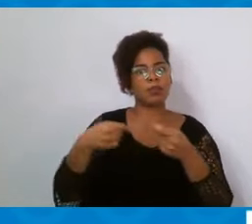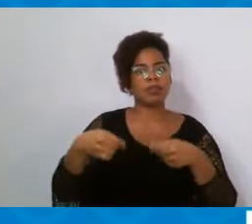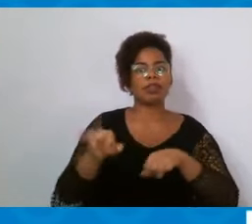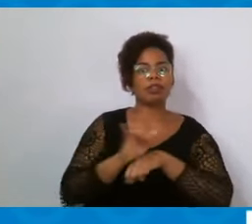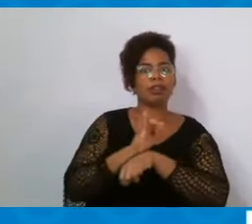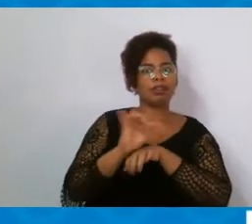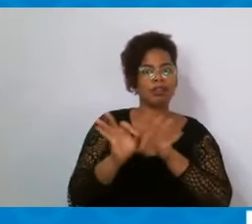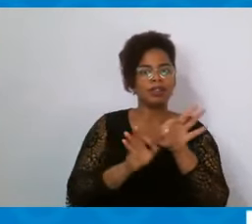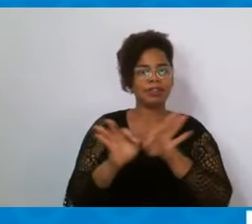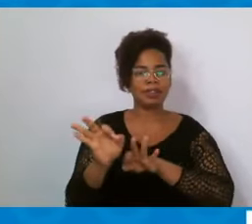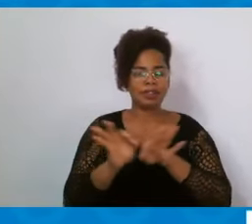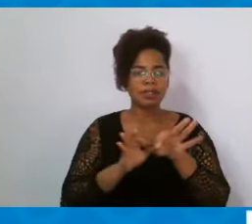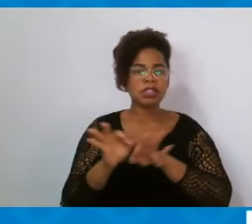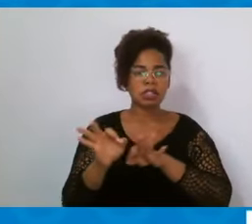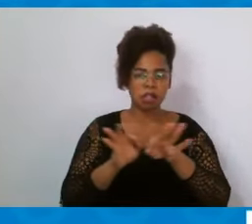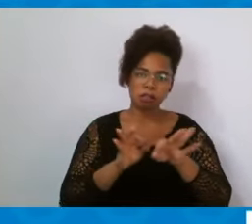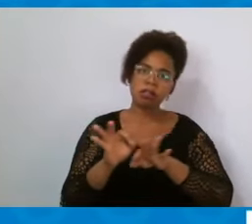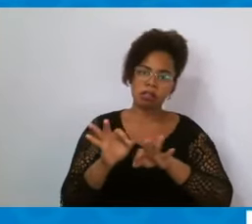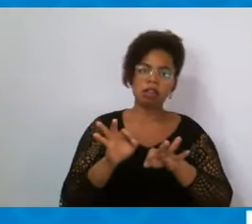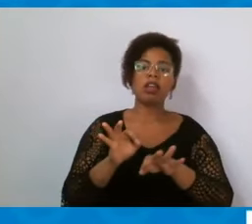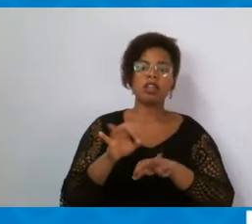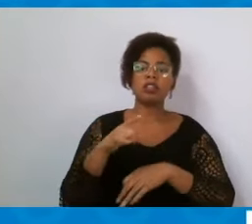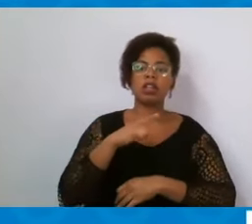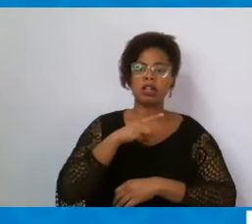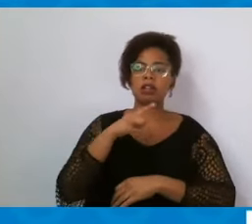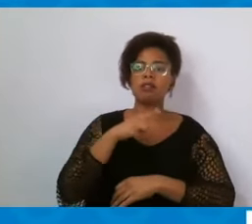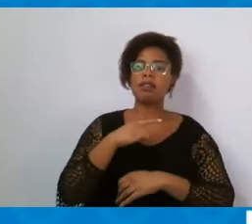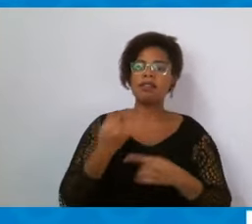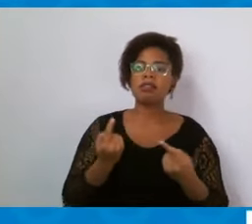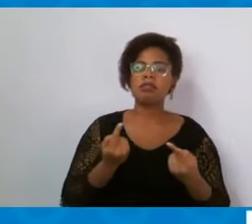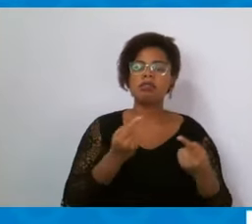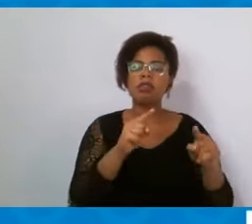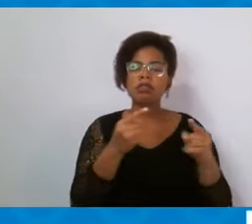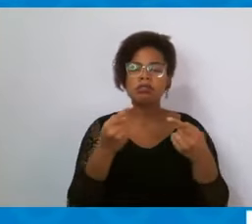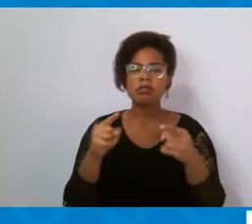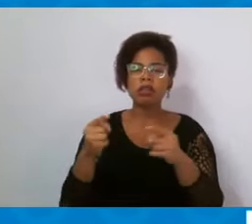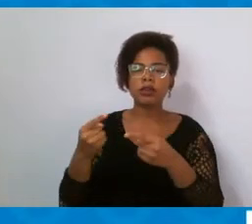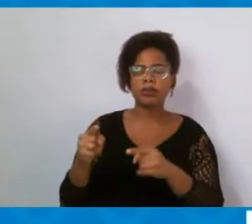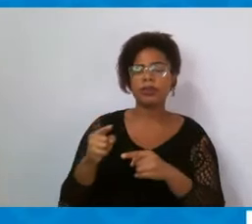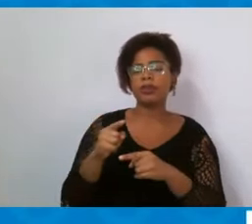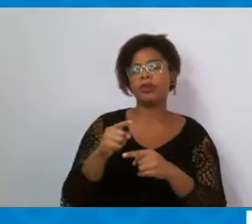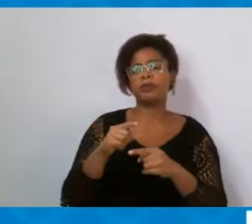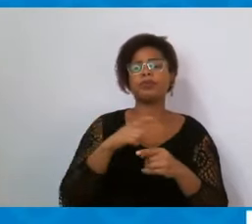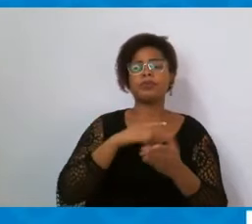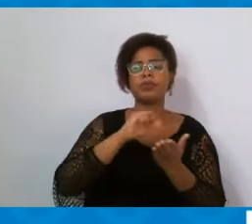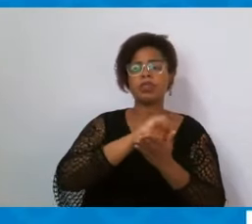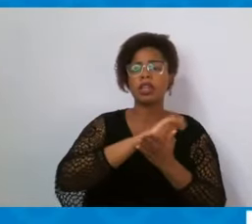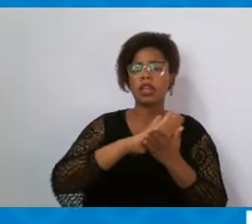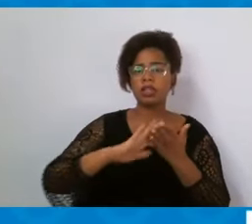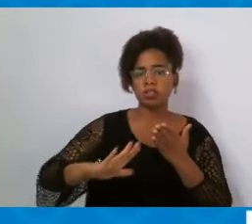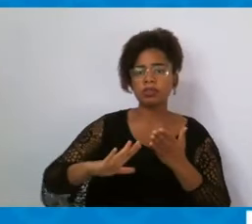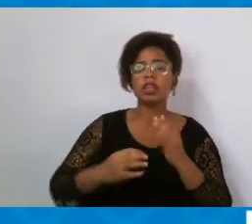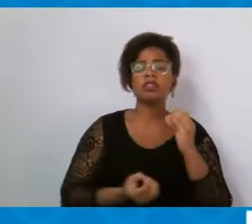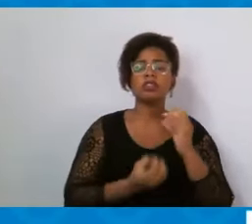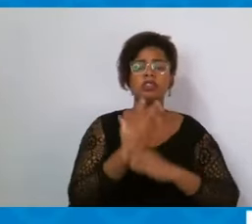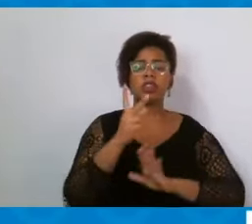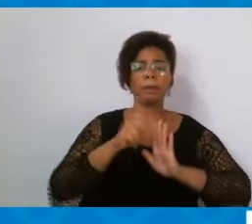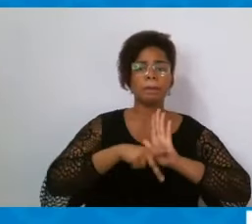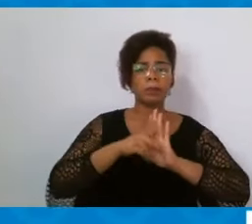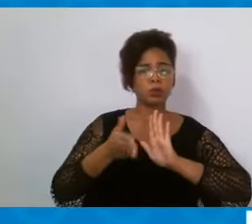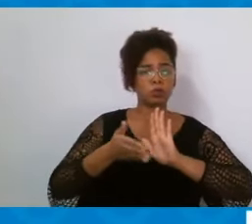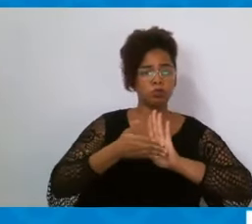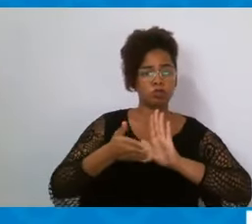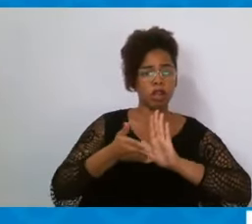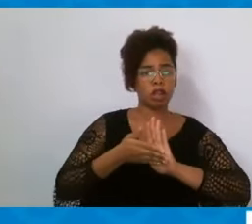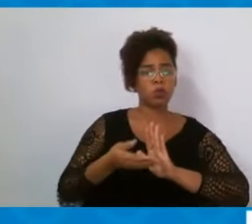uma aprendizagem baseada em desafios, né? Que são atividades de desenvolvimento de projetos de inovação, onde a